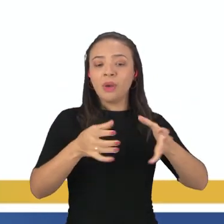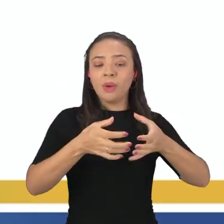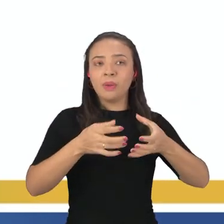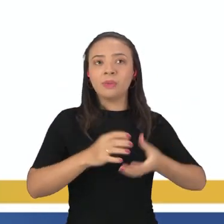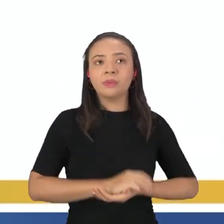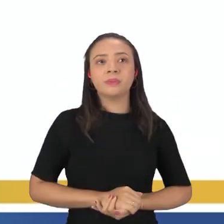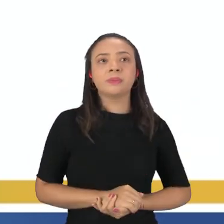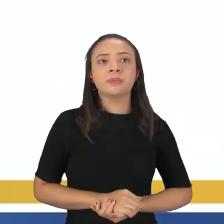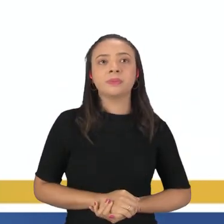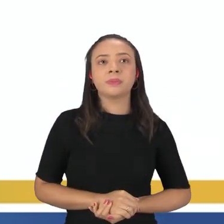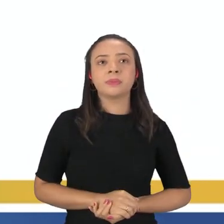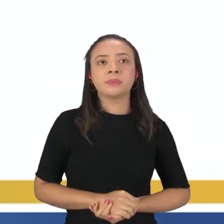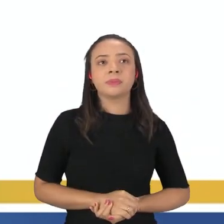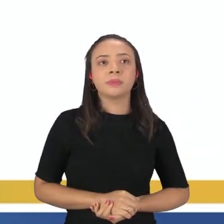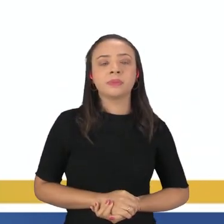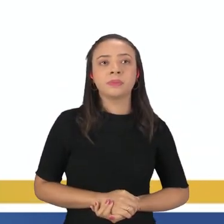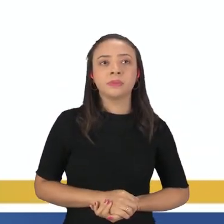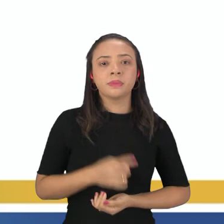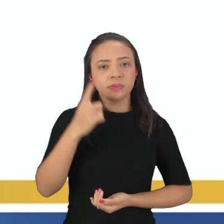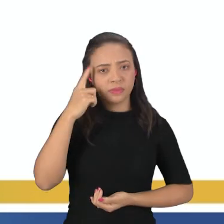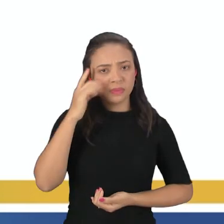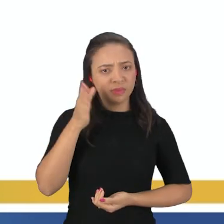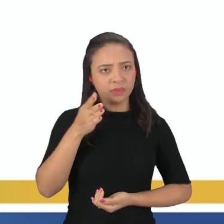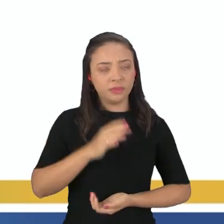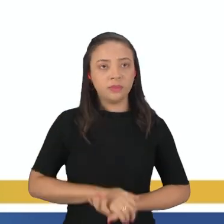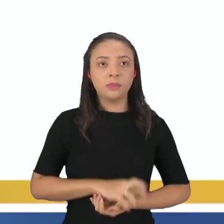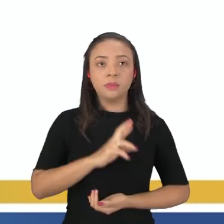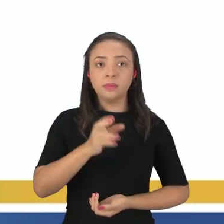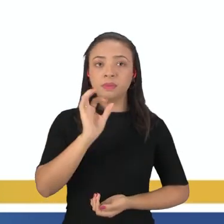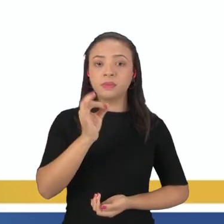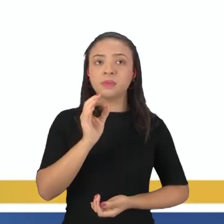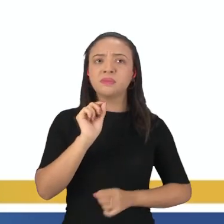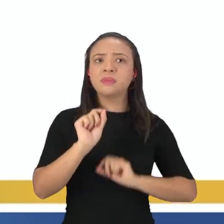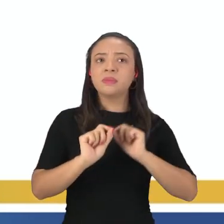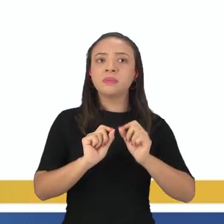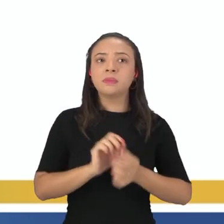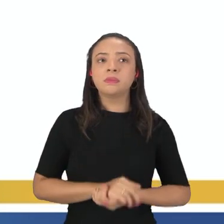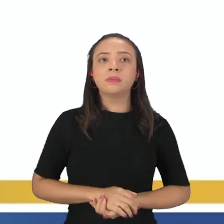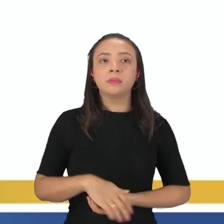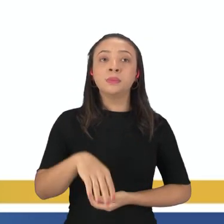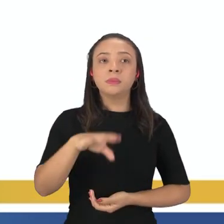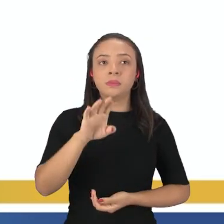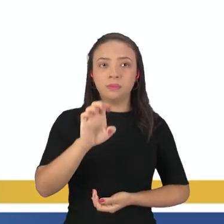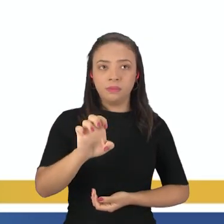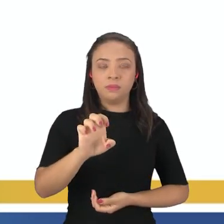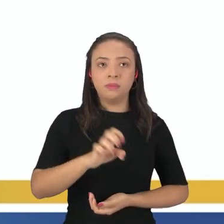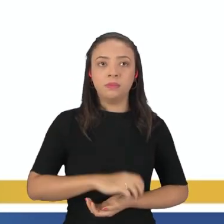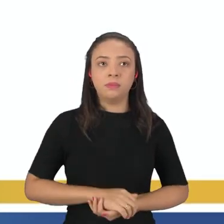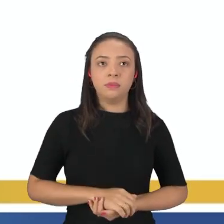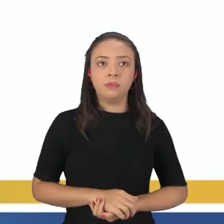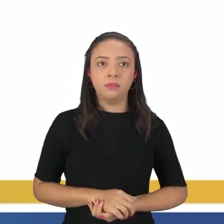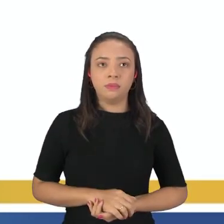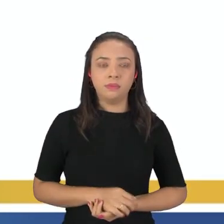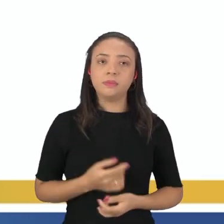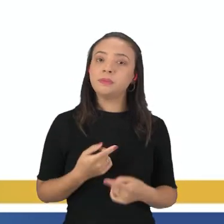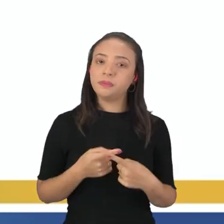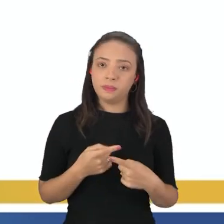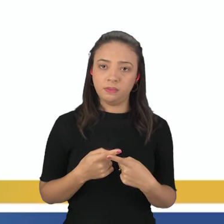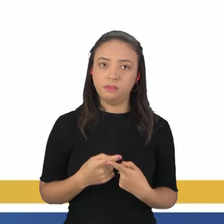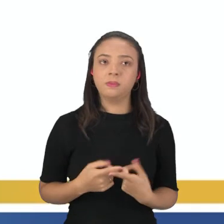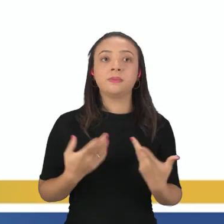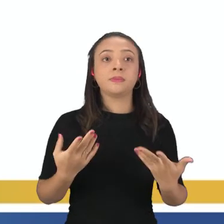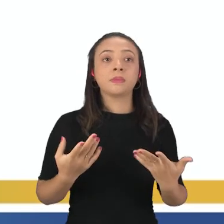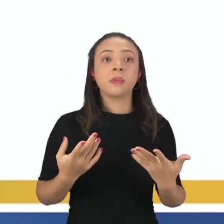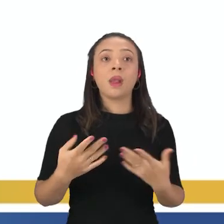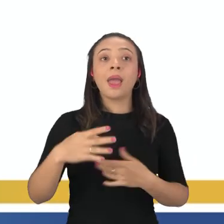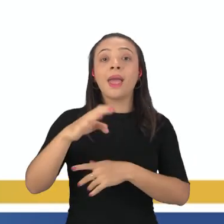plural. Vamos lá? Pensaram? Então, a resposta correta aí é a letra E. Por quê? Porque